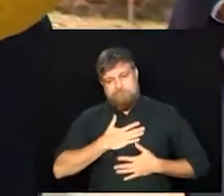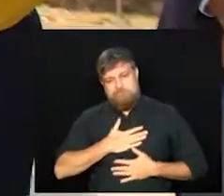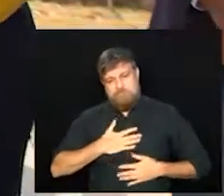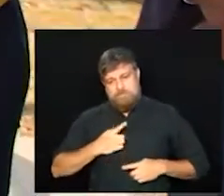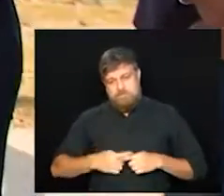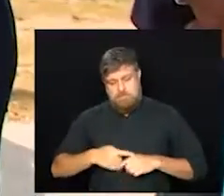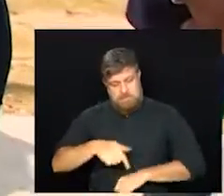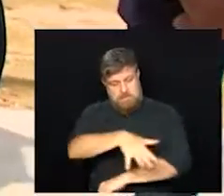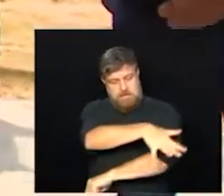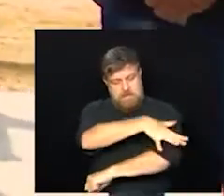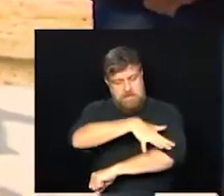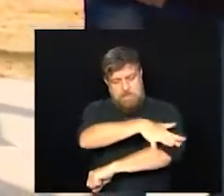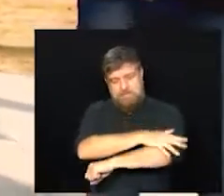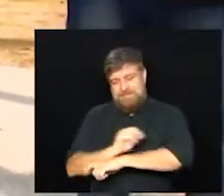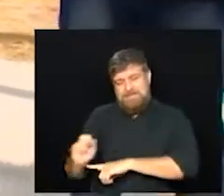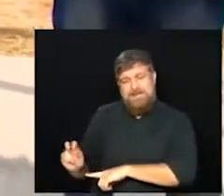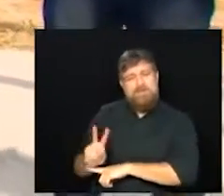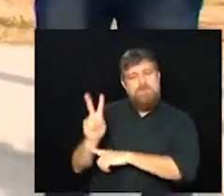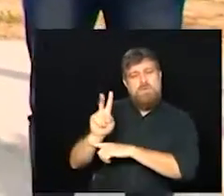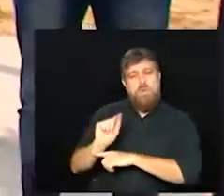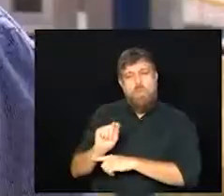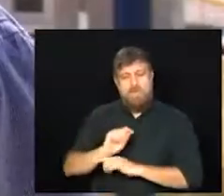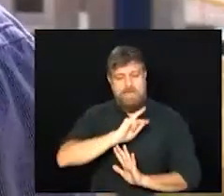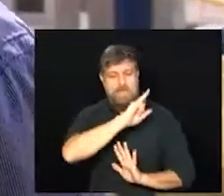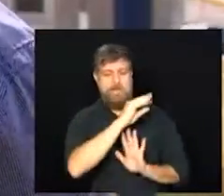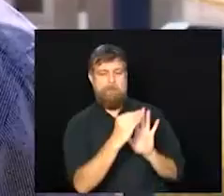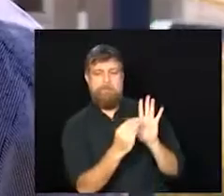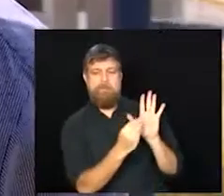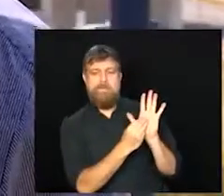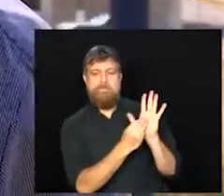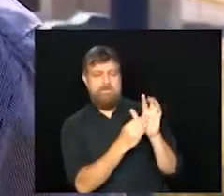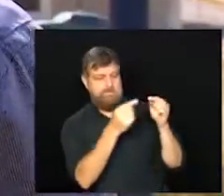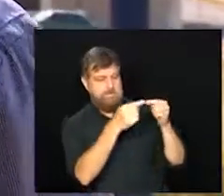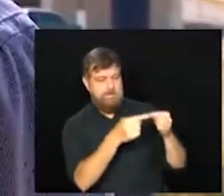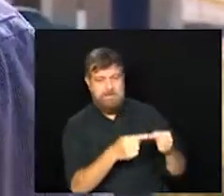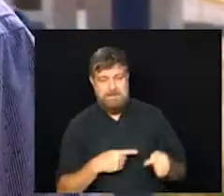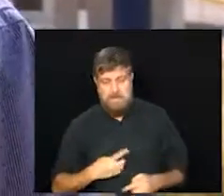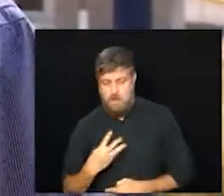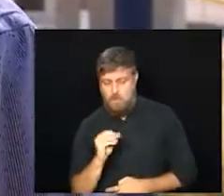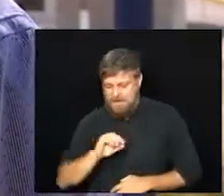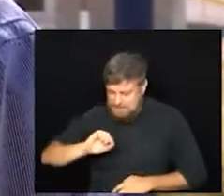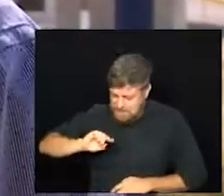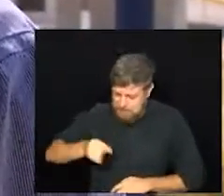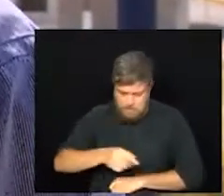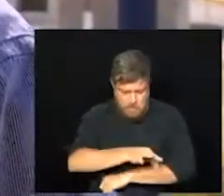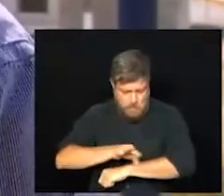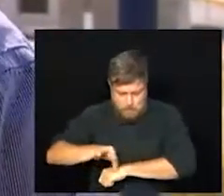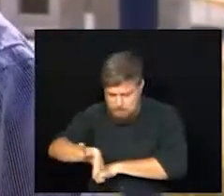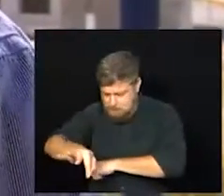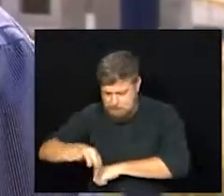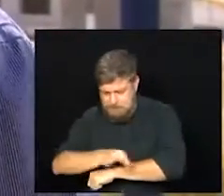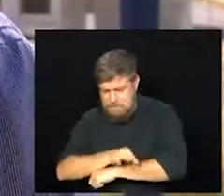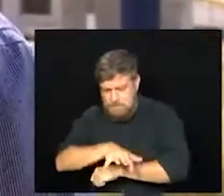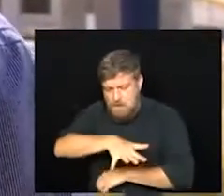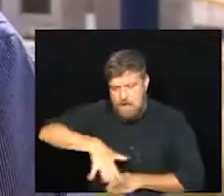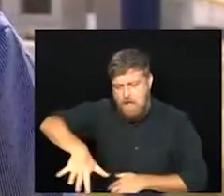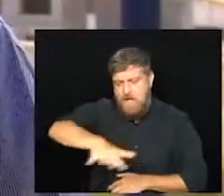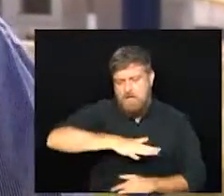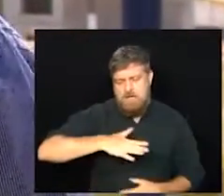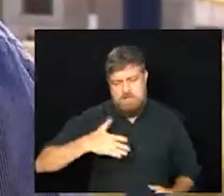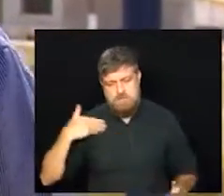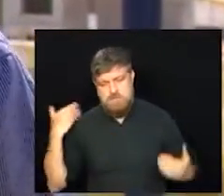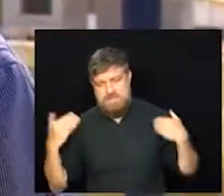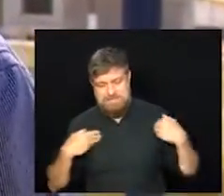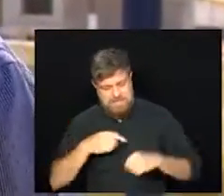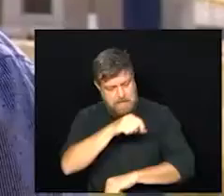praça valoriza, sobretudo, o meio ambiente. Olha, são 40 mil metros de área de lazer, área de plantio